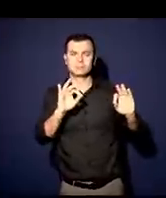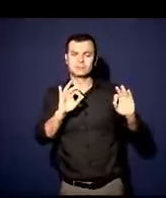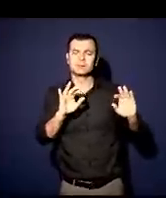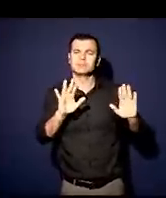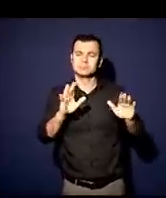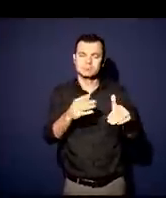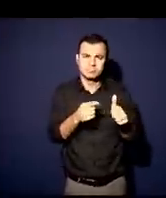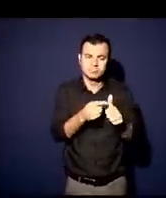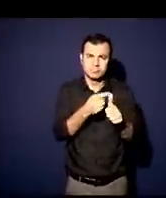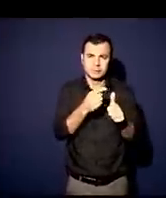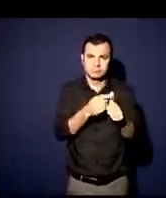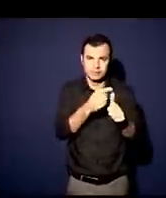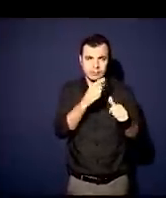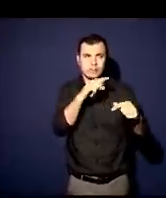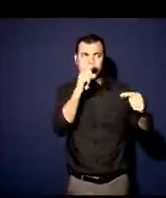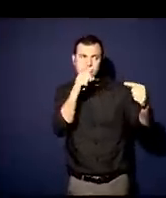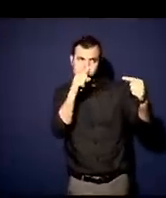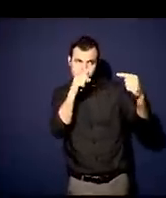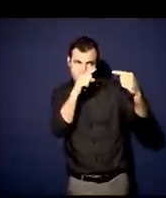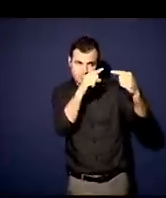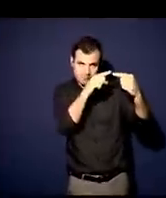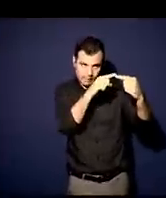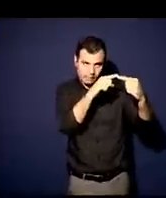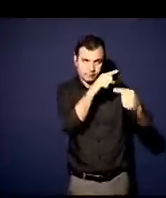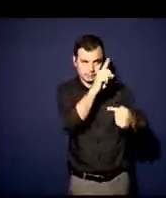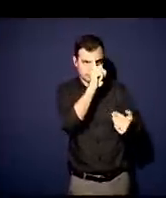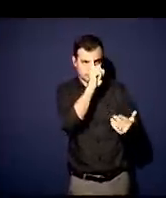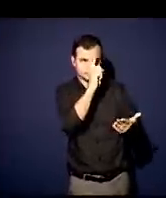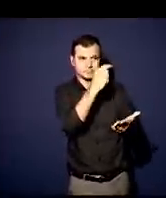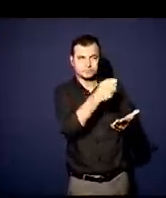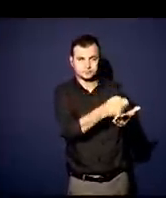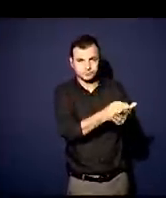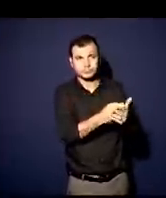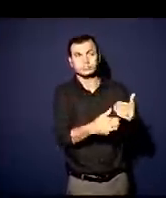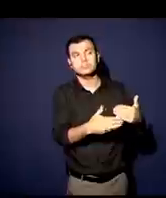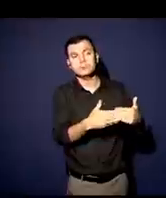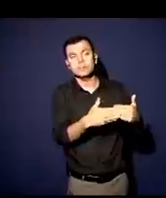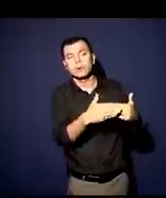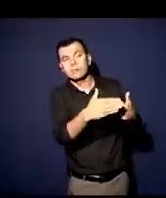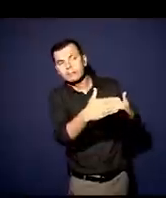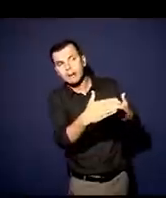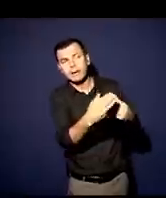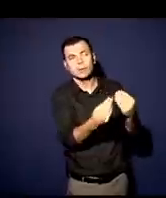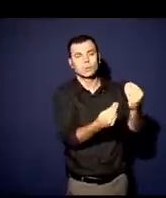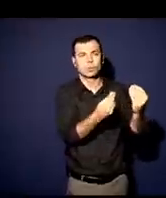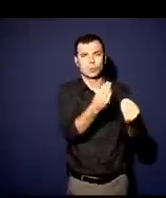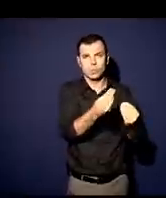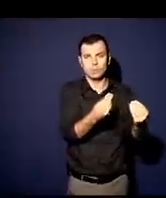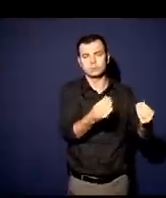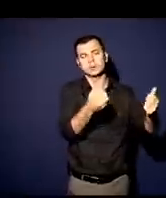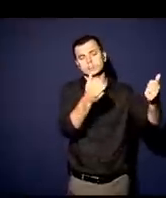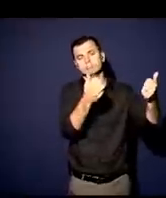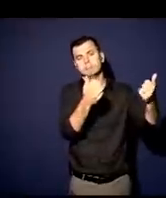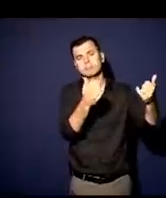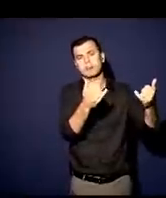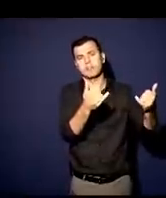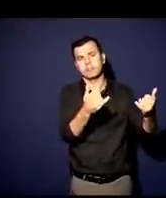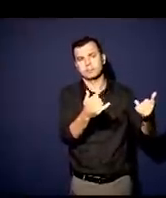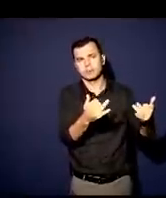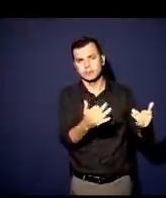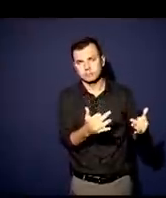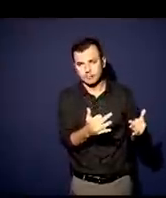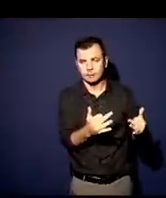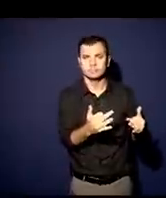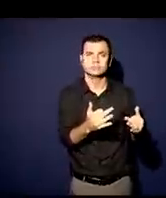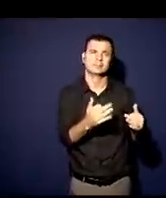define essa meta, deixa o pessoal entender como é que ela pretende funcionar, não necessariamente a gente saiba que ela vai funcionar